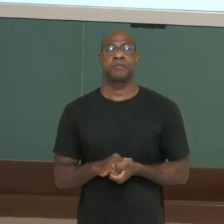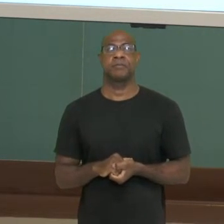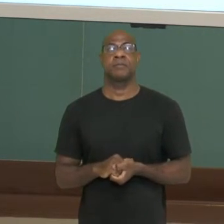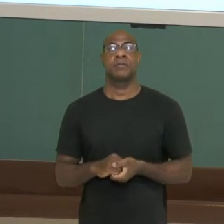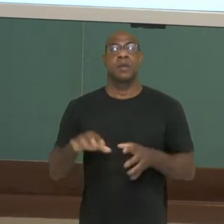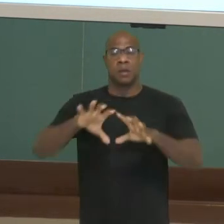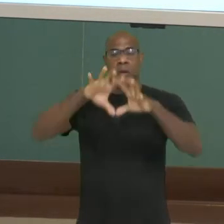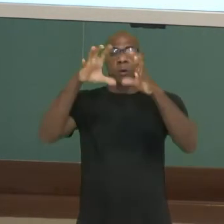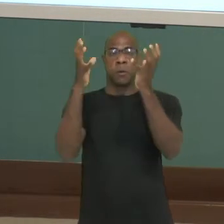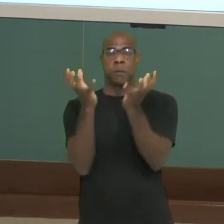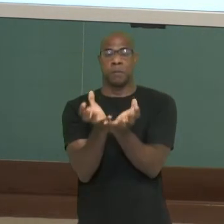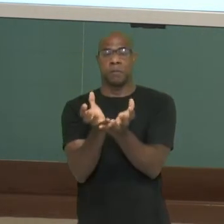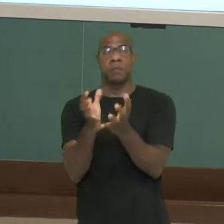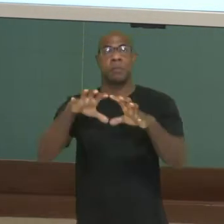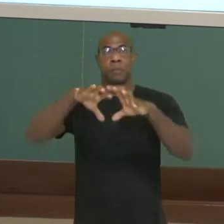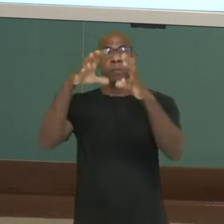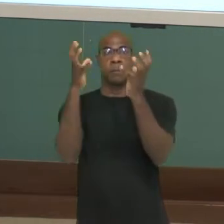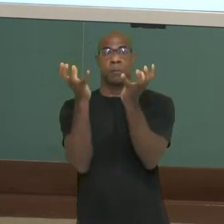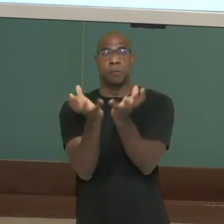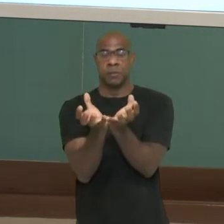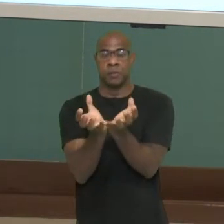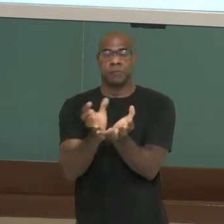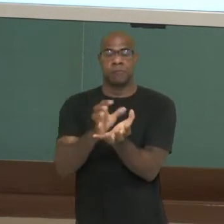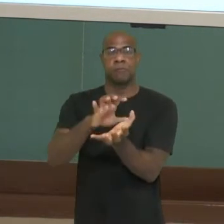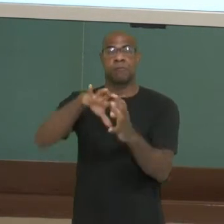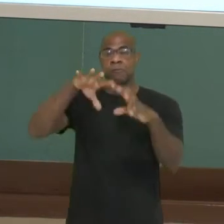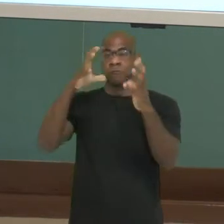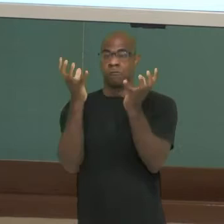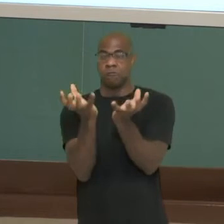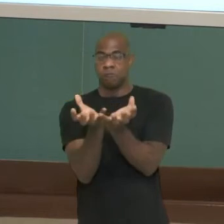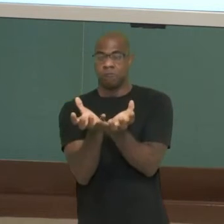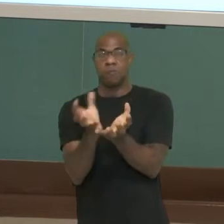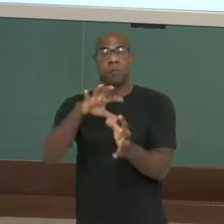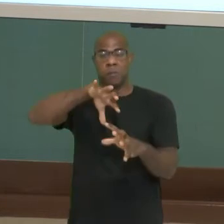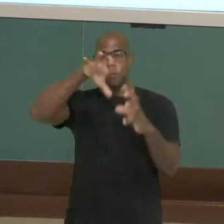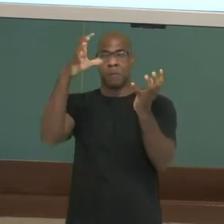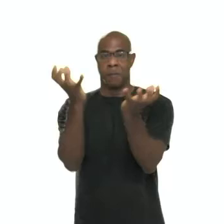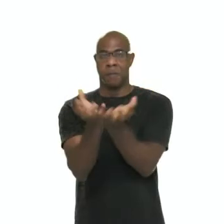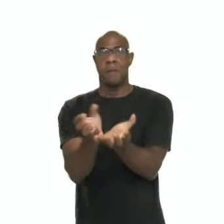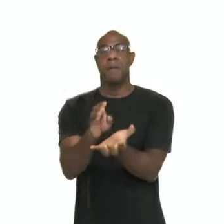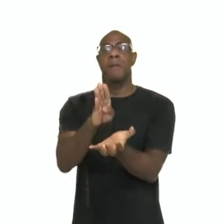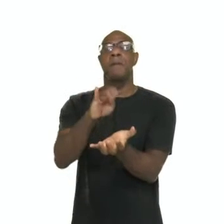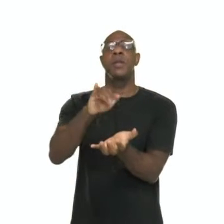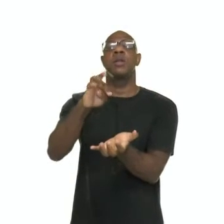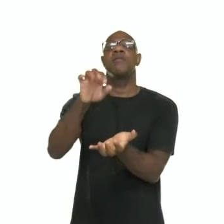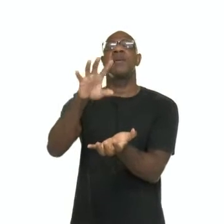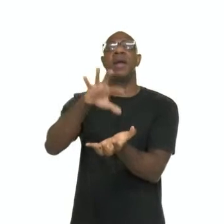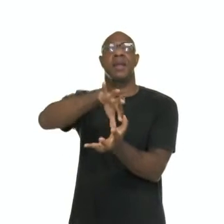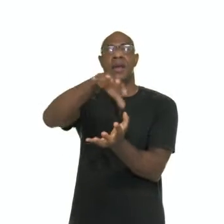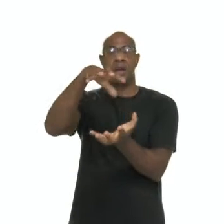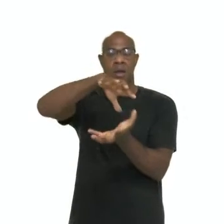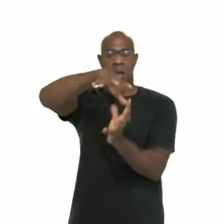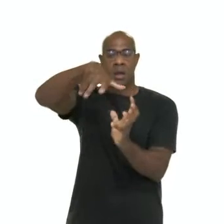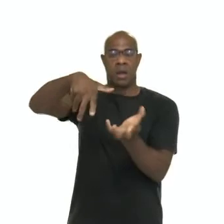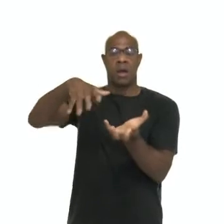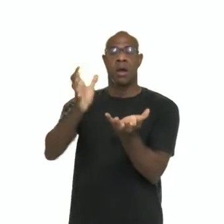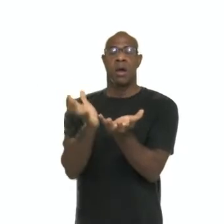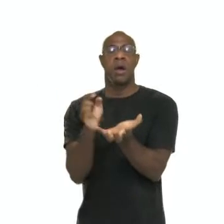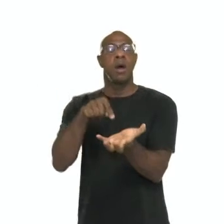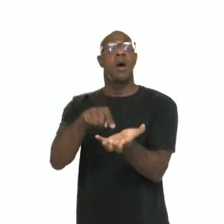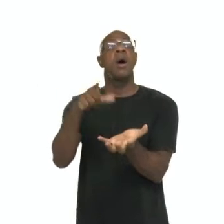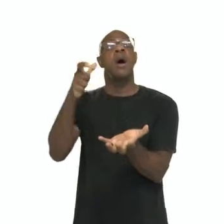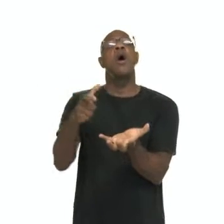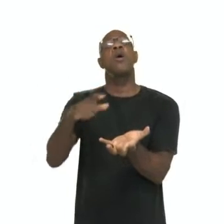Biosfera, que é aquele conjunto maior que a professora falou para vocês. Então, biosfera, região do planeta